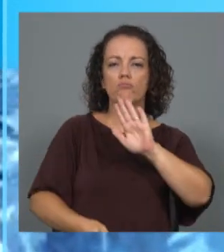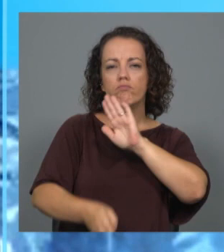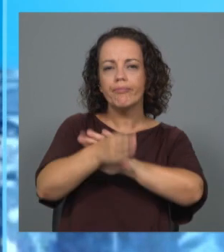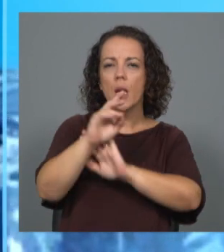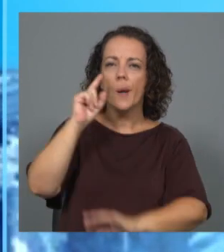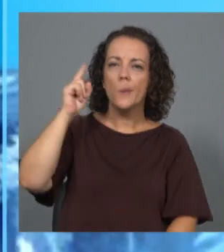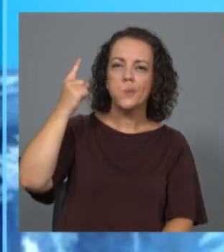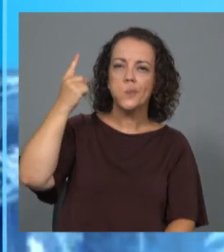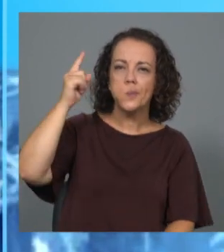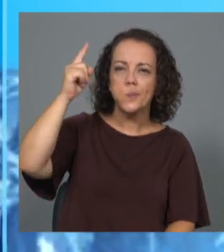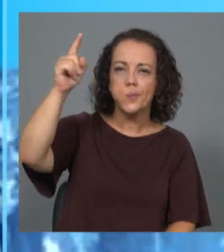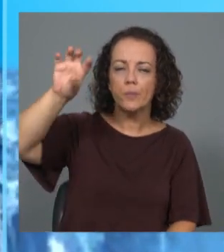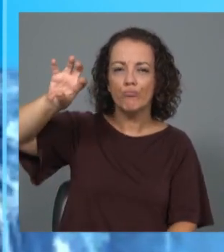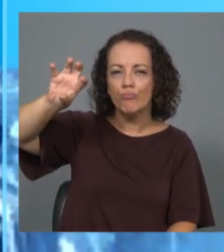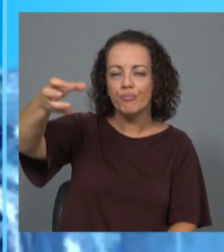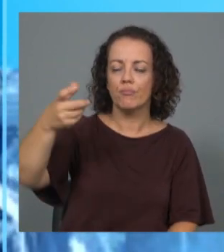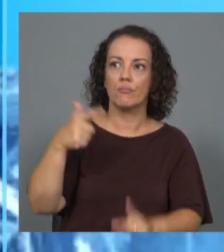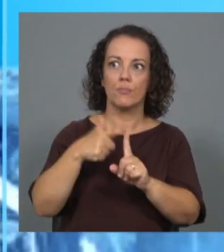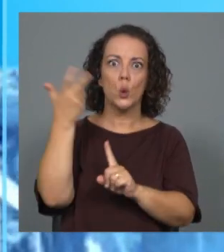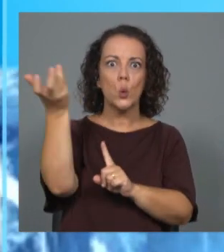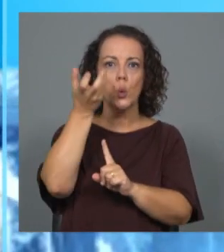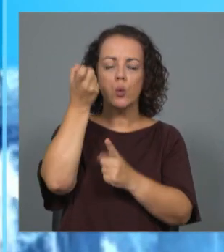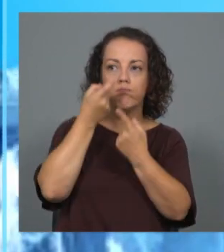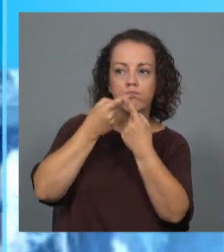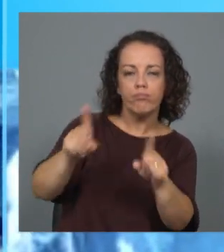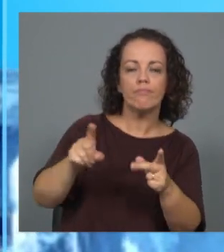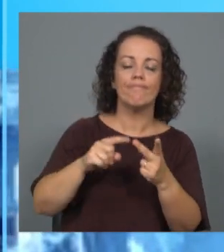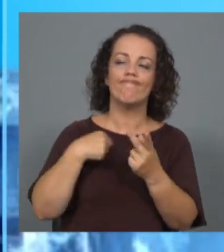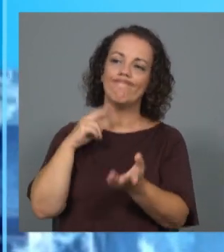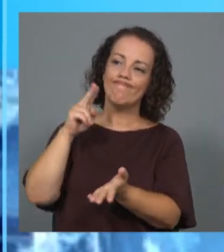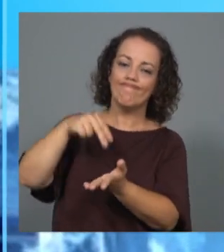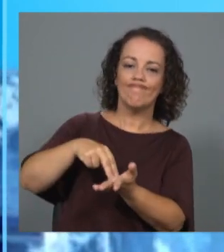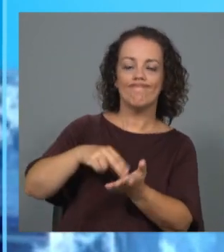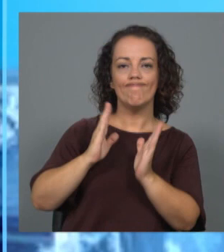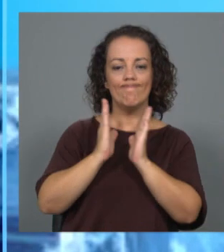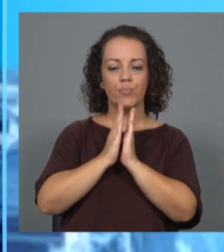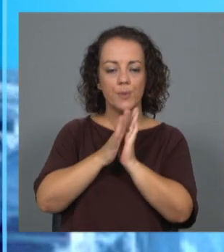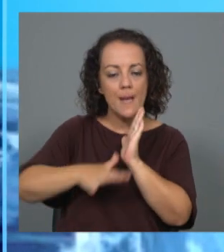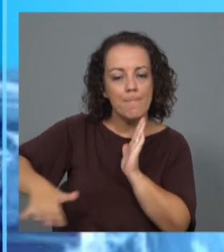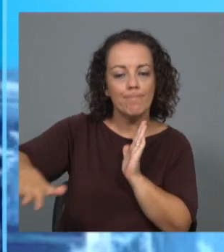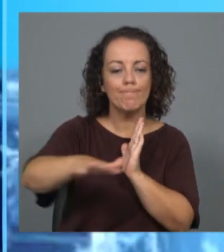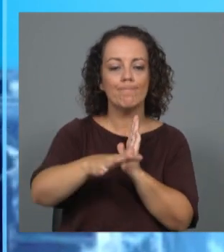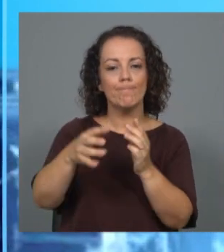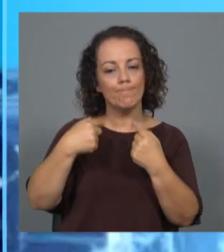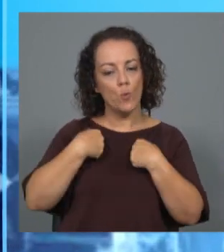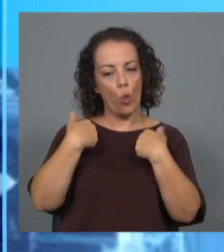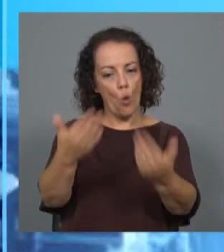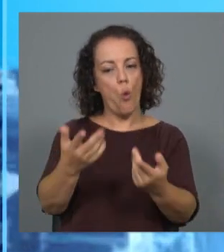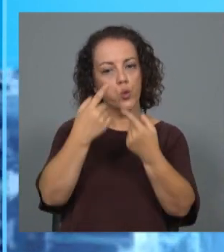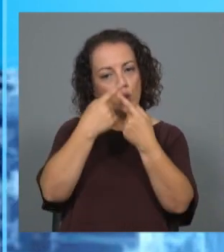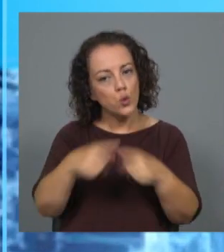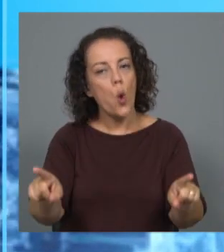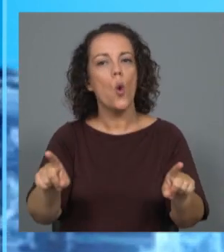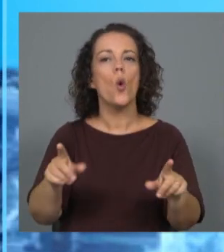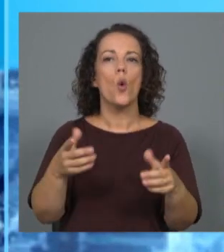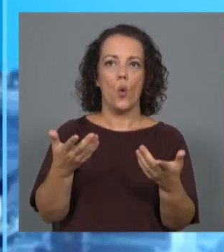uma cultura muito diferente, para propor também uma religião diferente da que é praticada nesse local, à partida tem